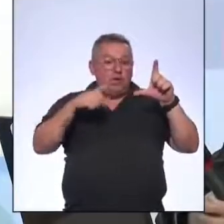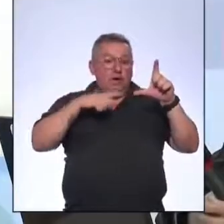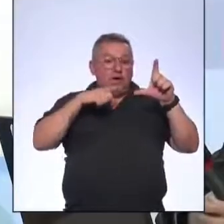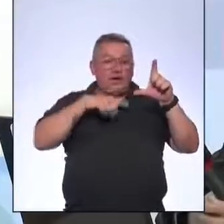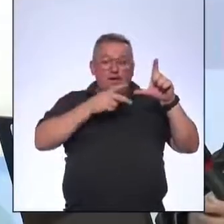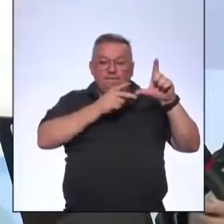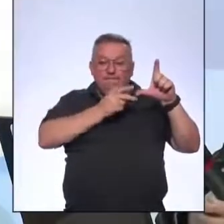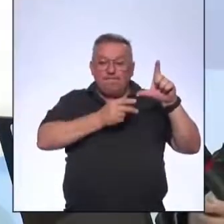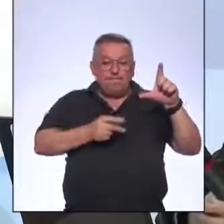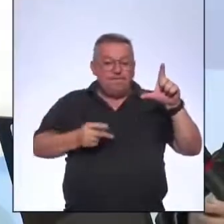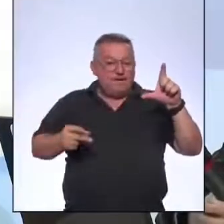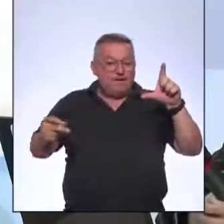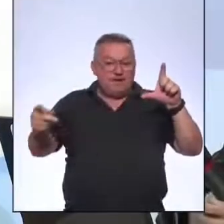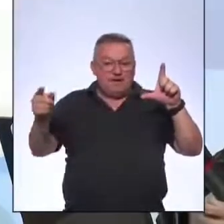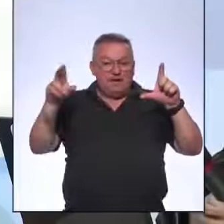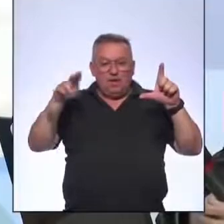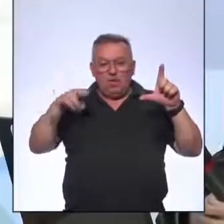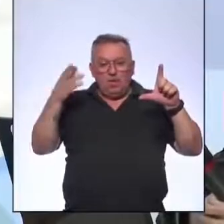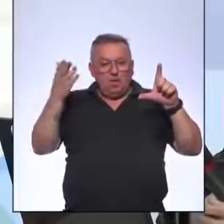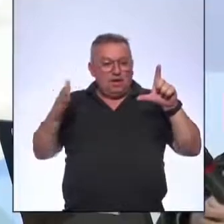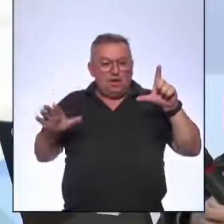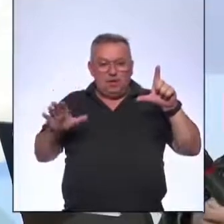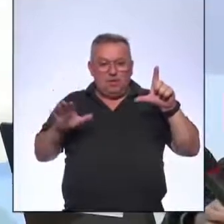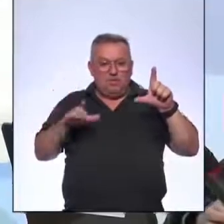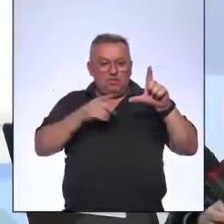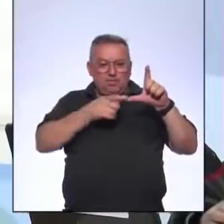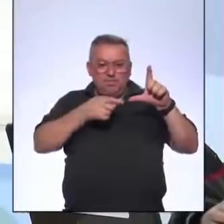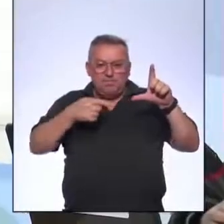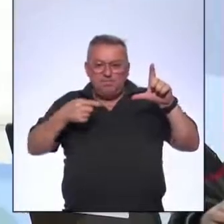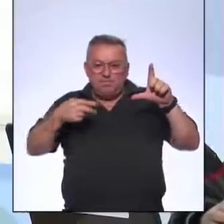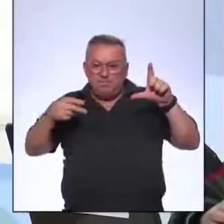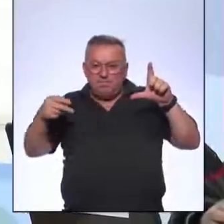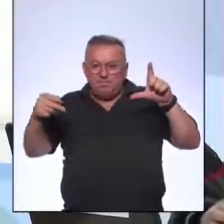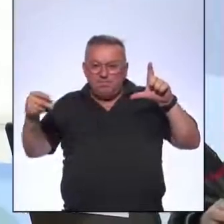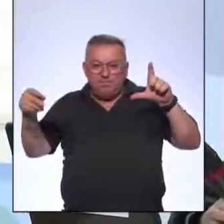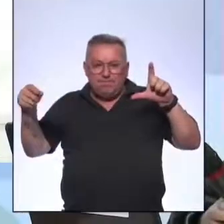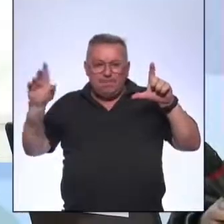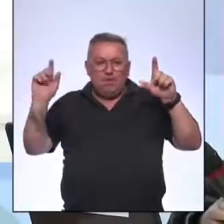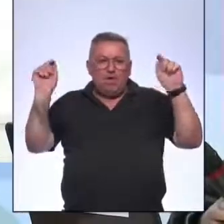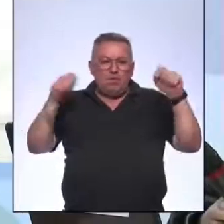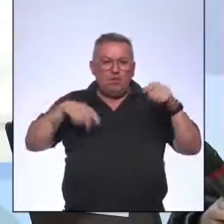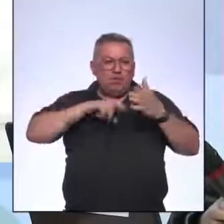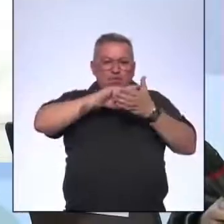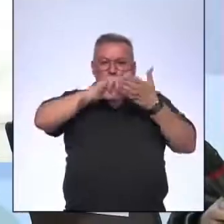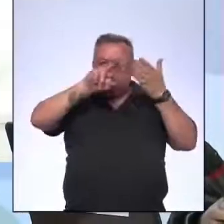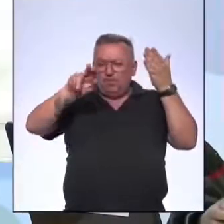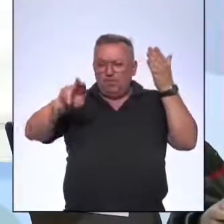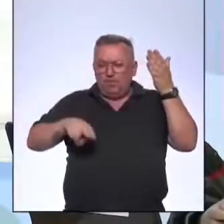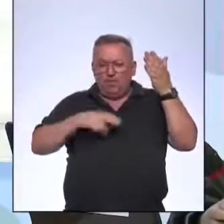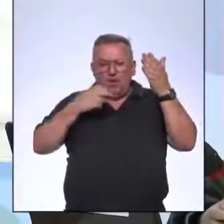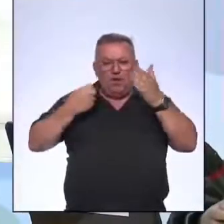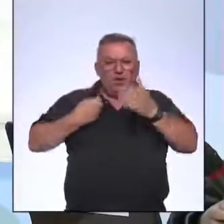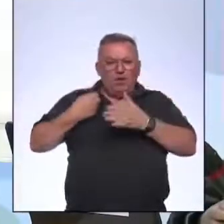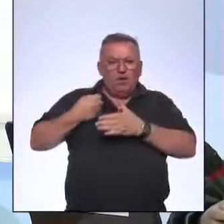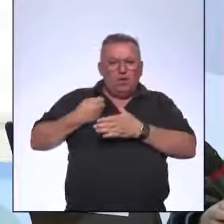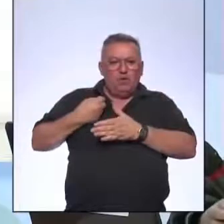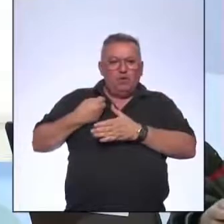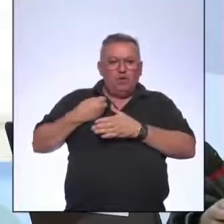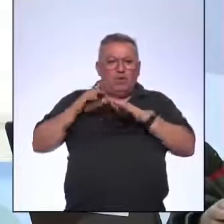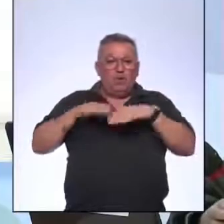infinita né que foi o professor Raphael mostrou no final eu posso ter infinitos valores